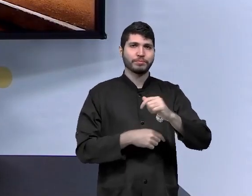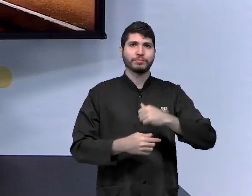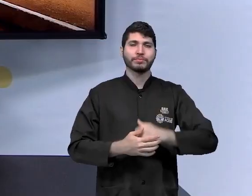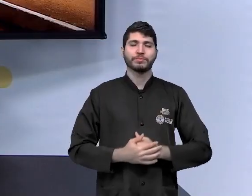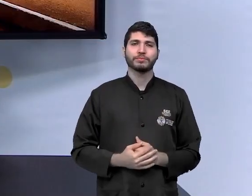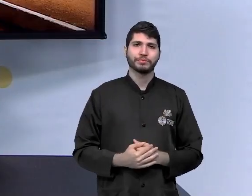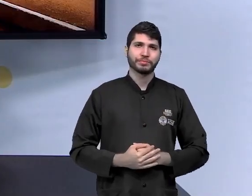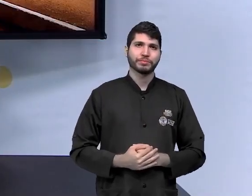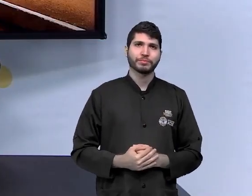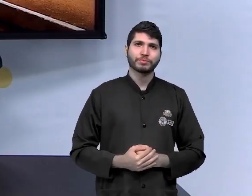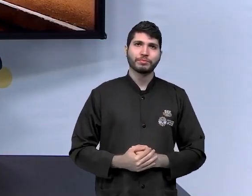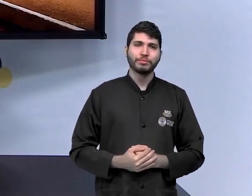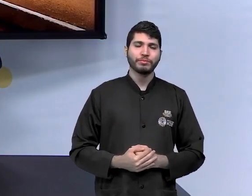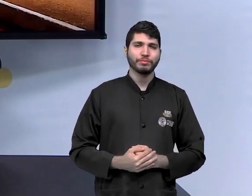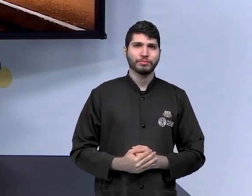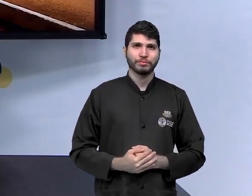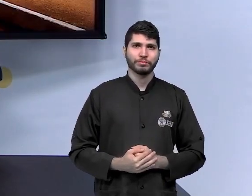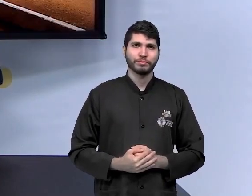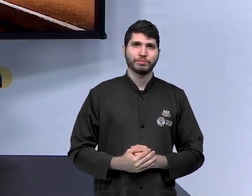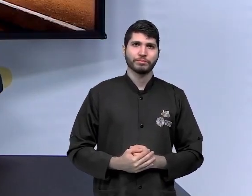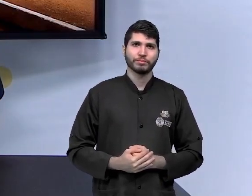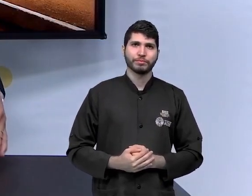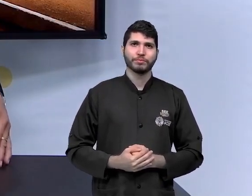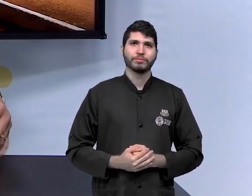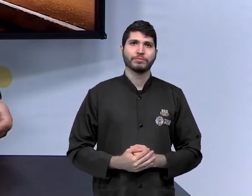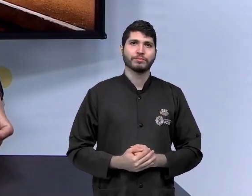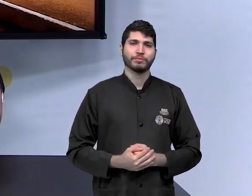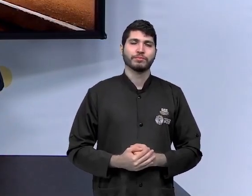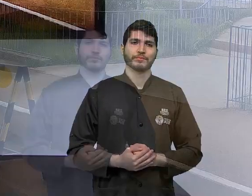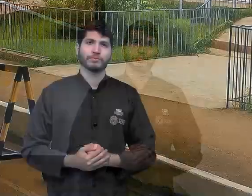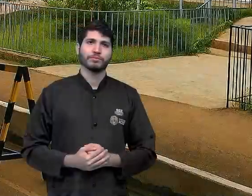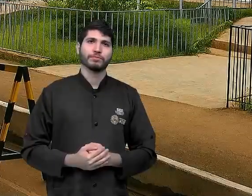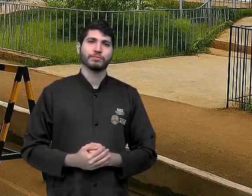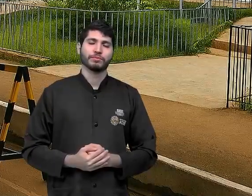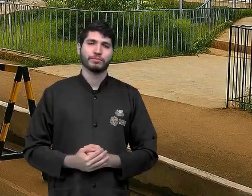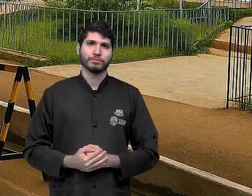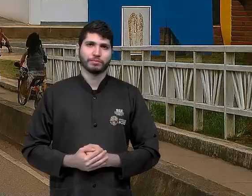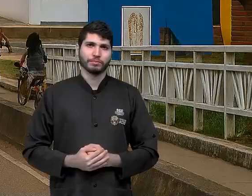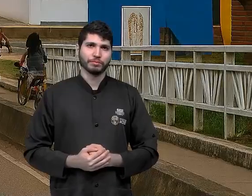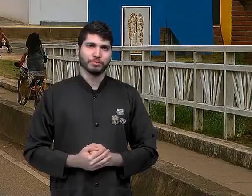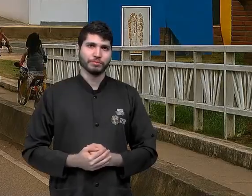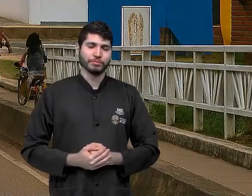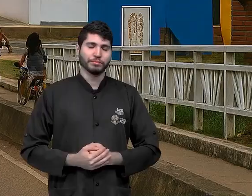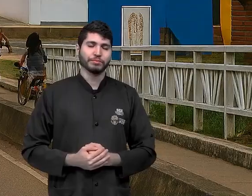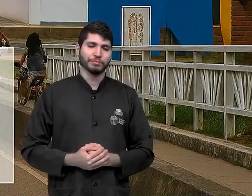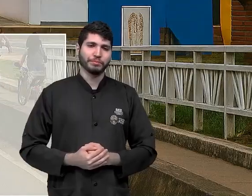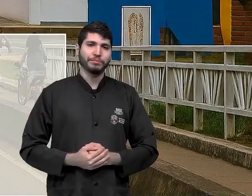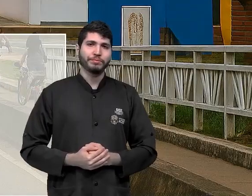utilizam um espanhol mais portunhol, tá bom? Continuando aqui,